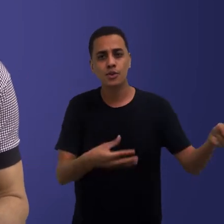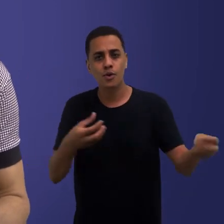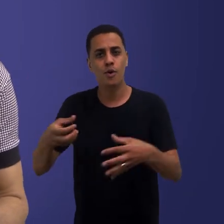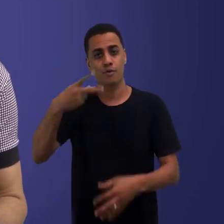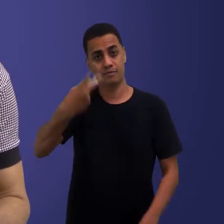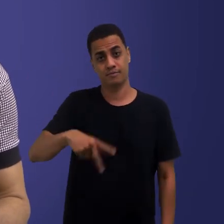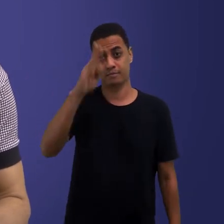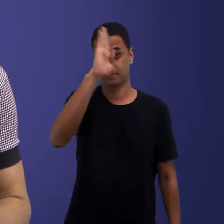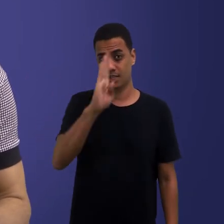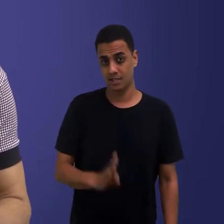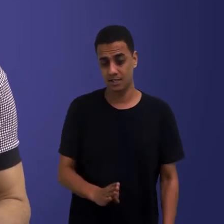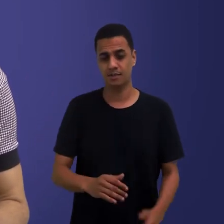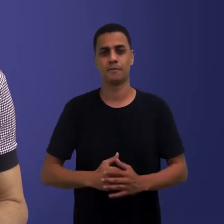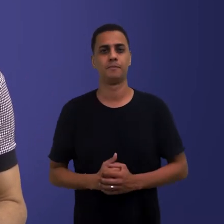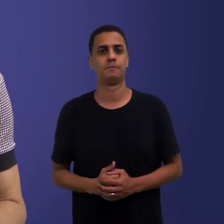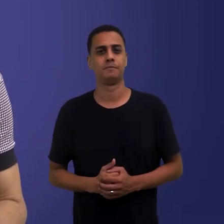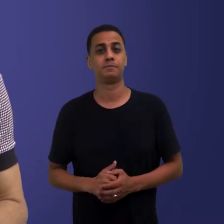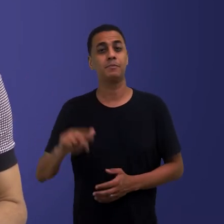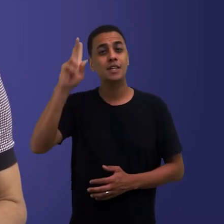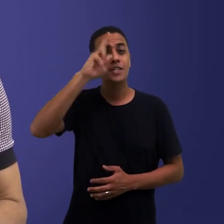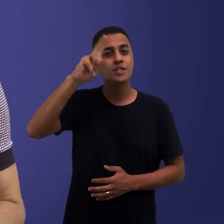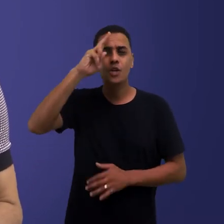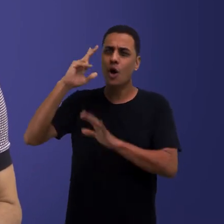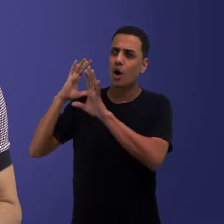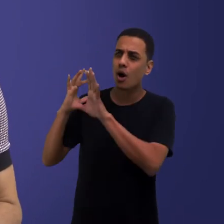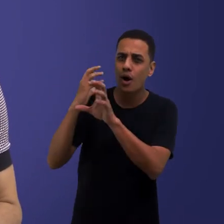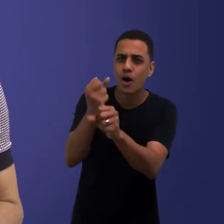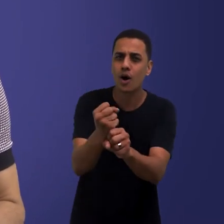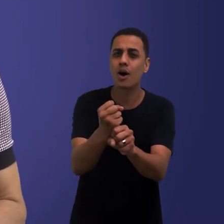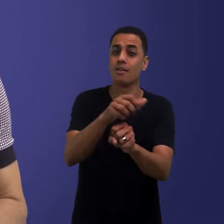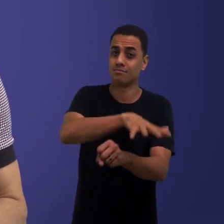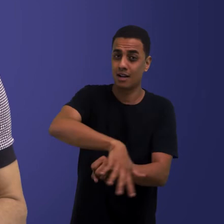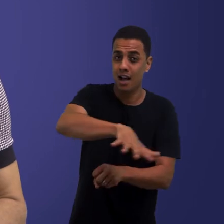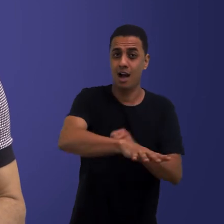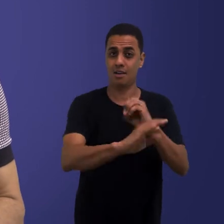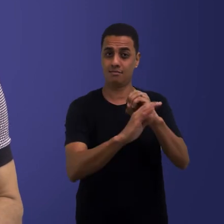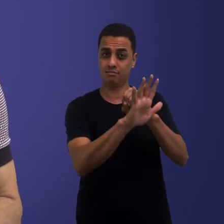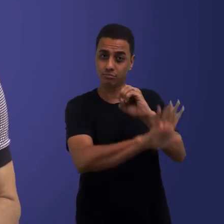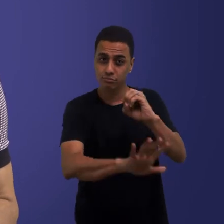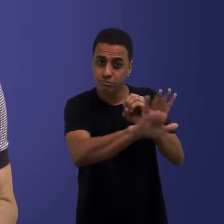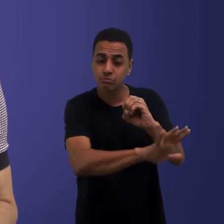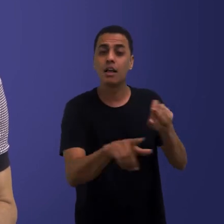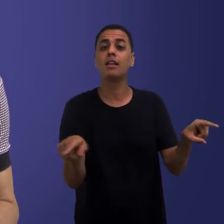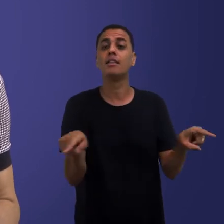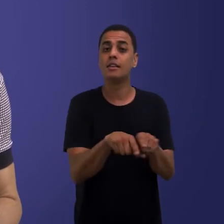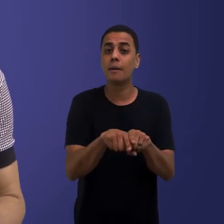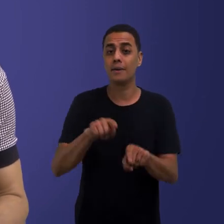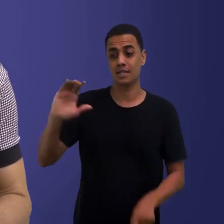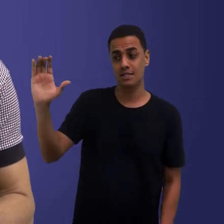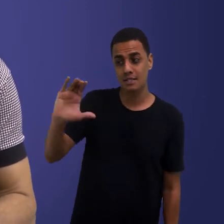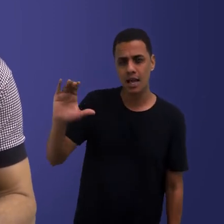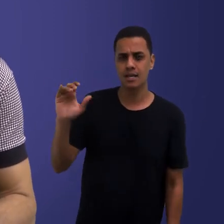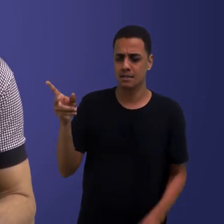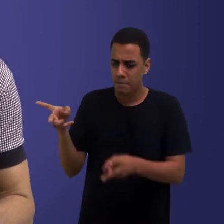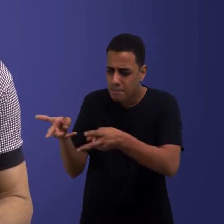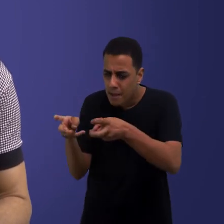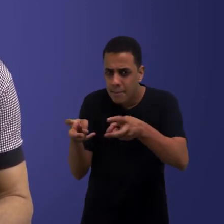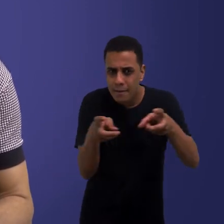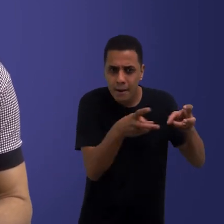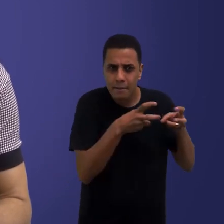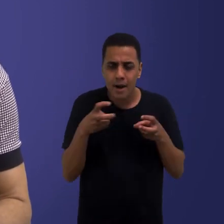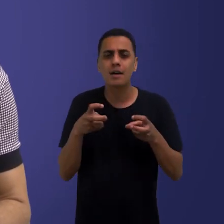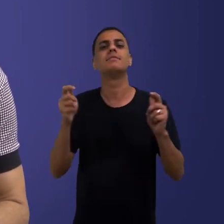o desenvolvimento da ciência, da tecnologia e da inovação no Brasil. A história da astronomia e da